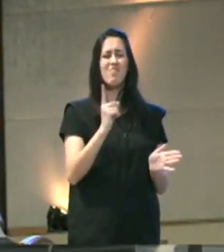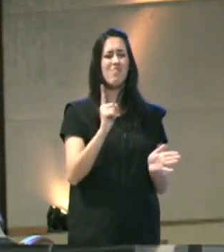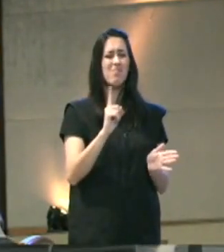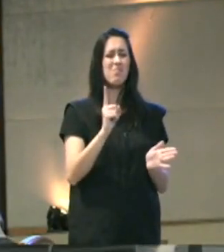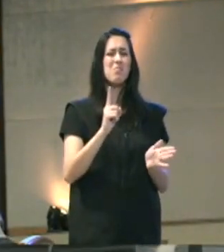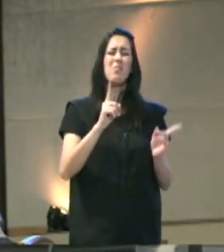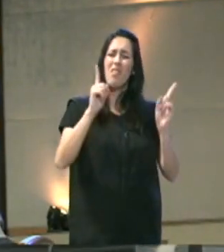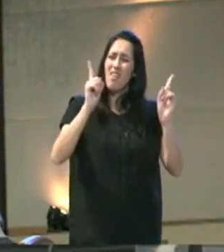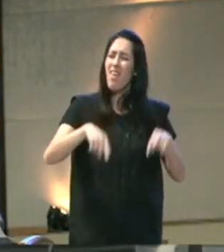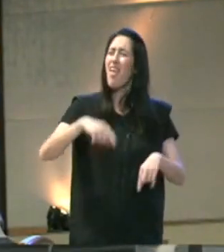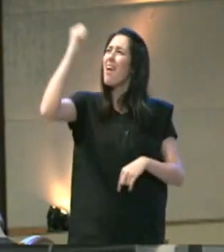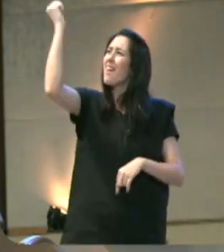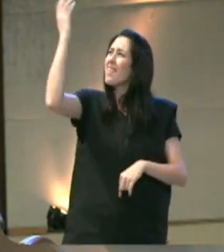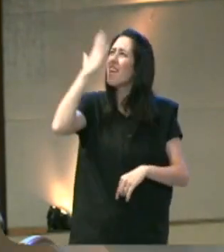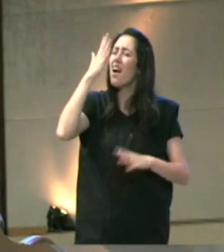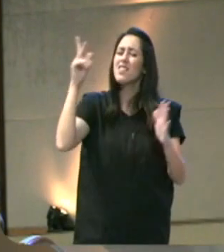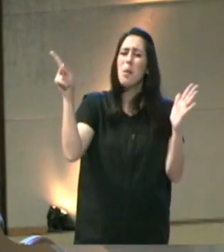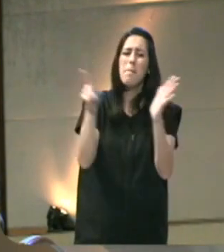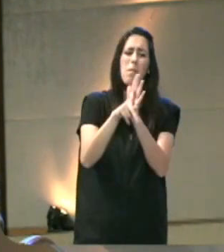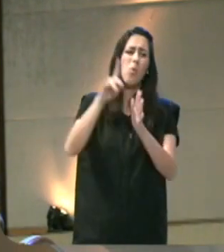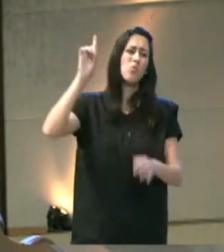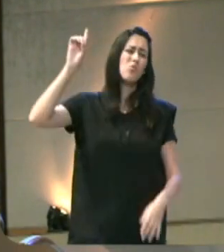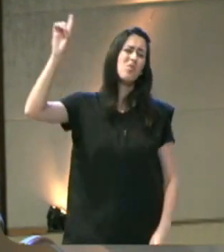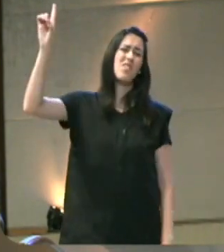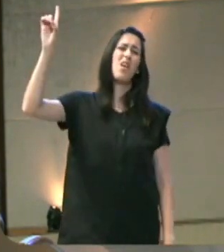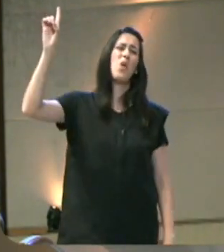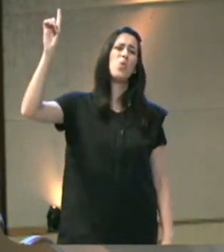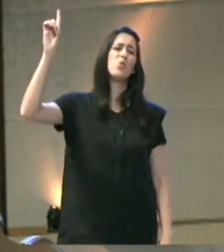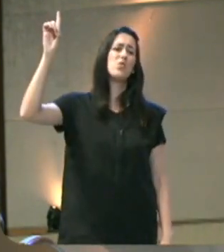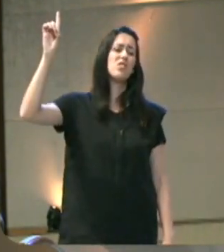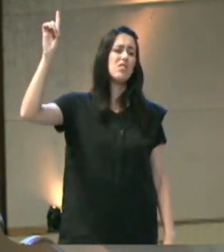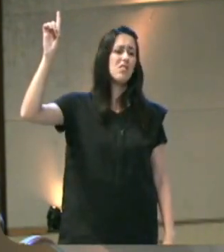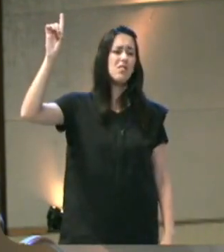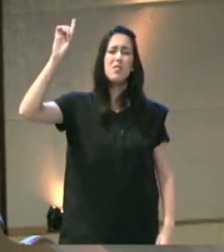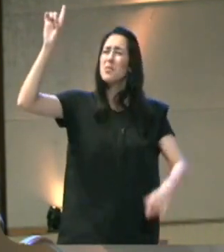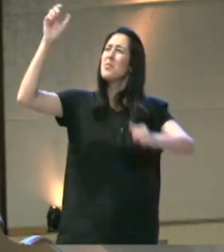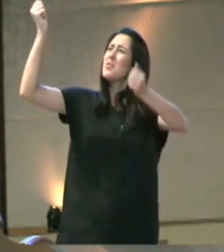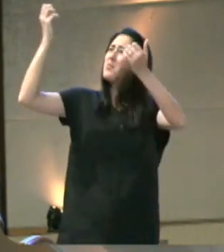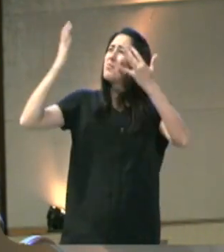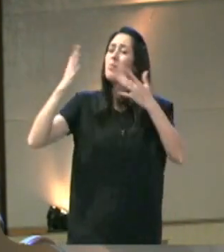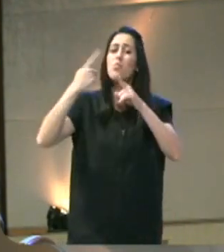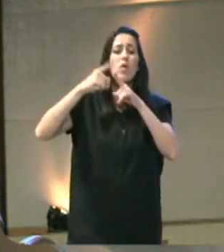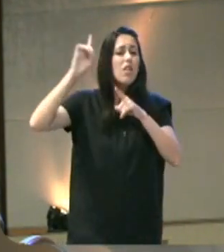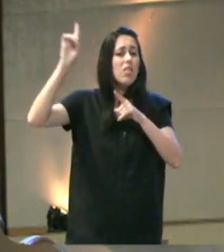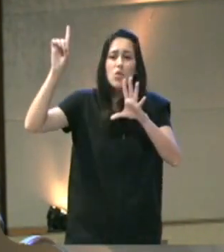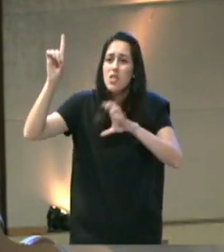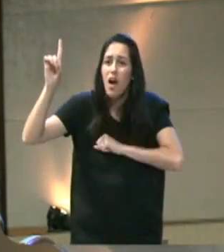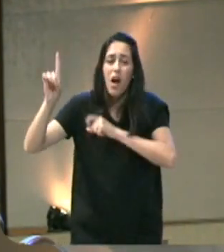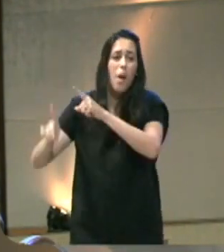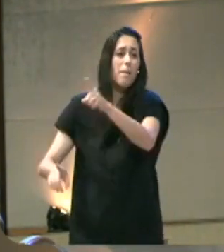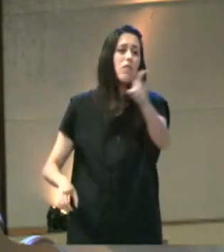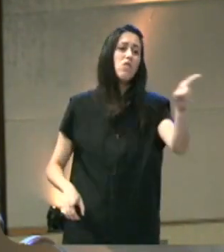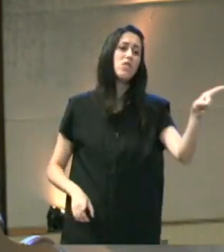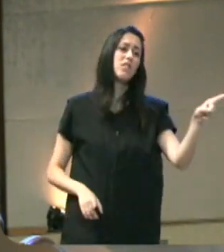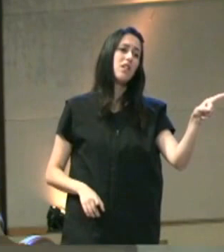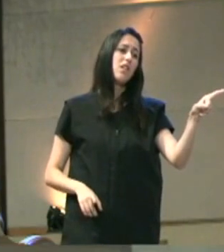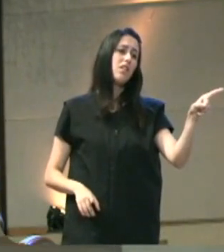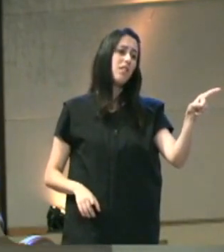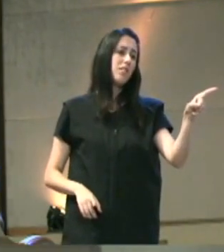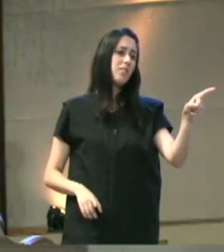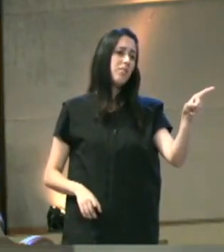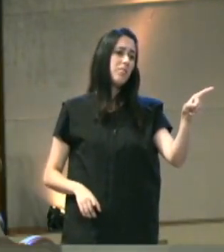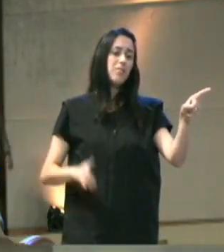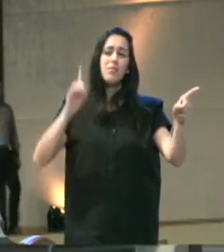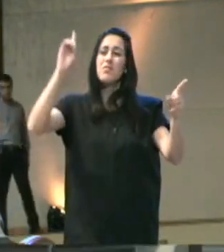do Espírito Santo que está fluindo. E ele está fluindo porque Deus ama você, só por isso. E Ele